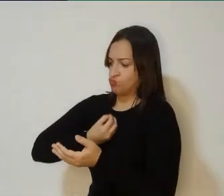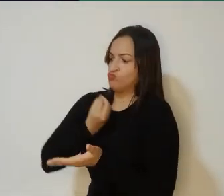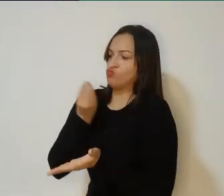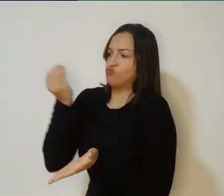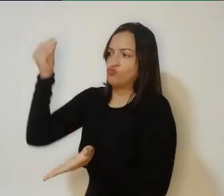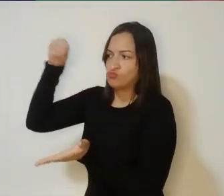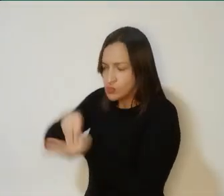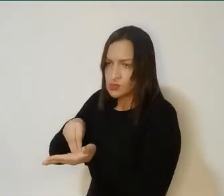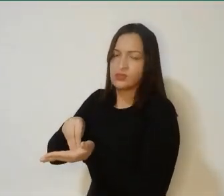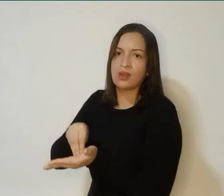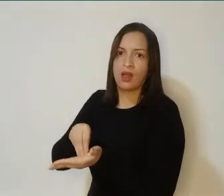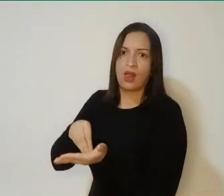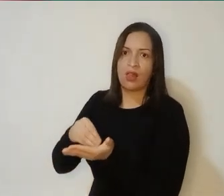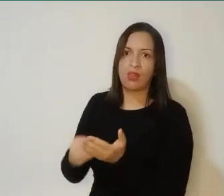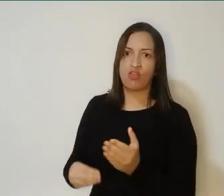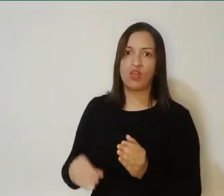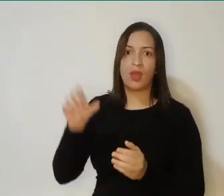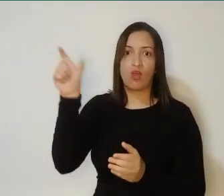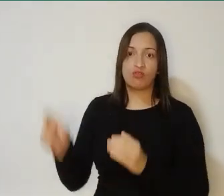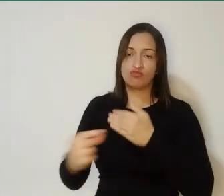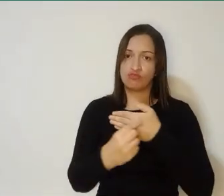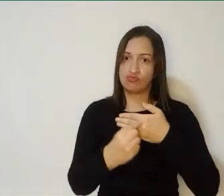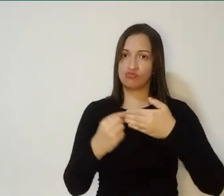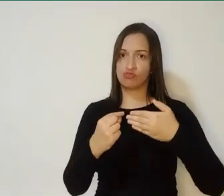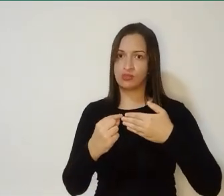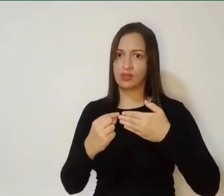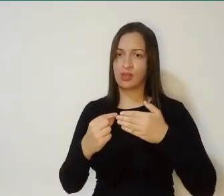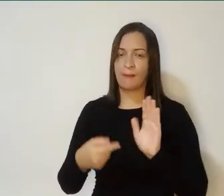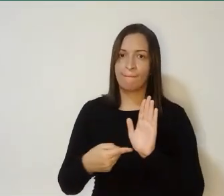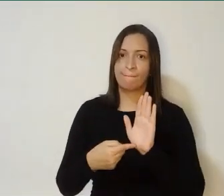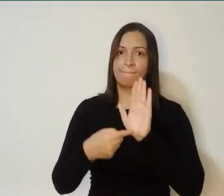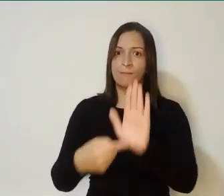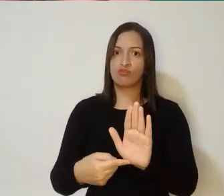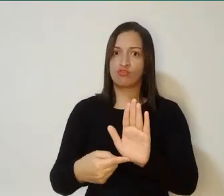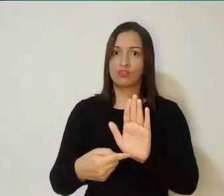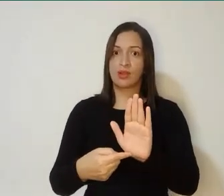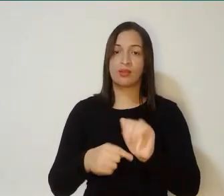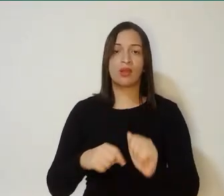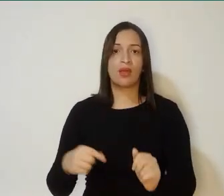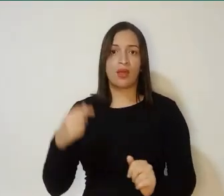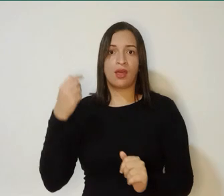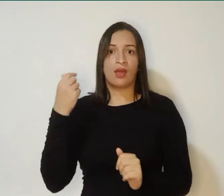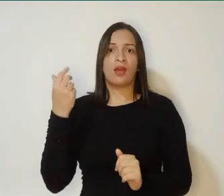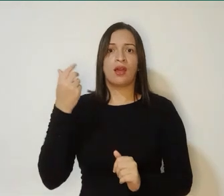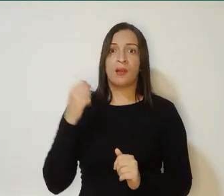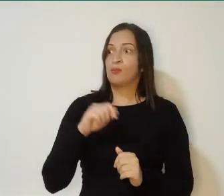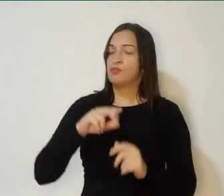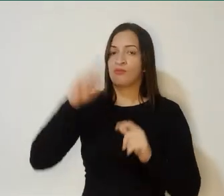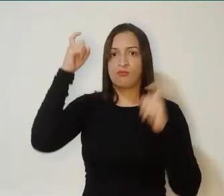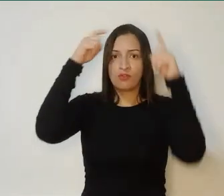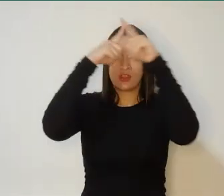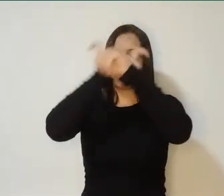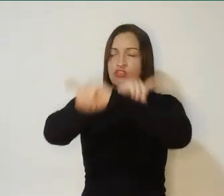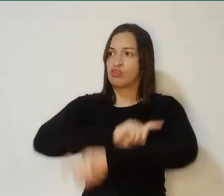linguagem neutra, né? Quando a gente produz algum tipo de material para ser colocado a público, é muito raro que a gente tenha